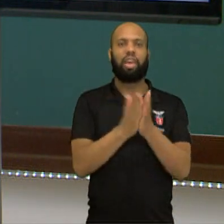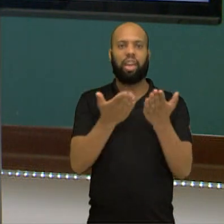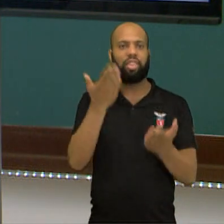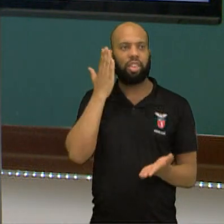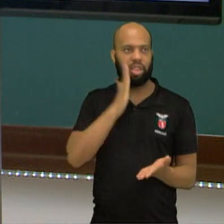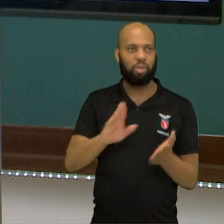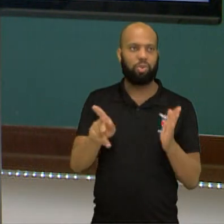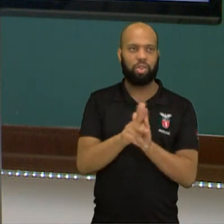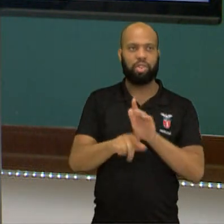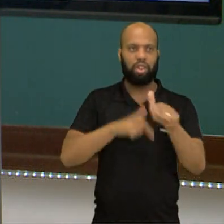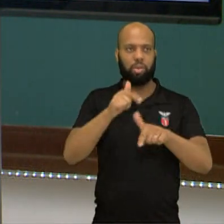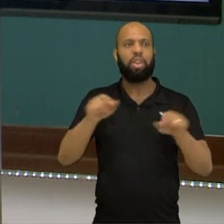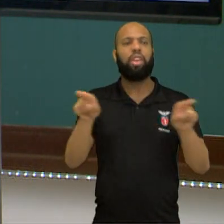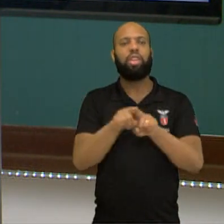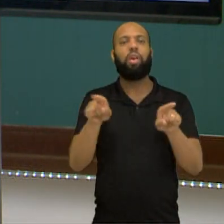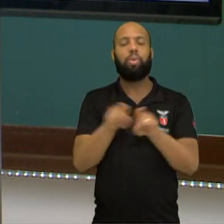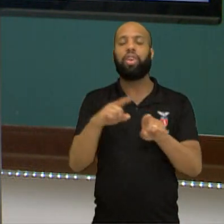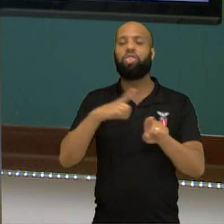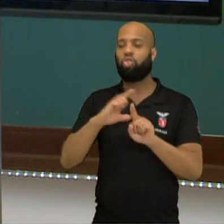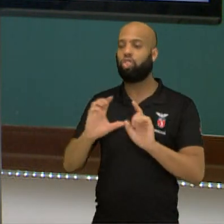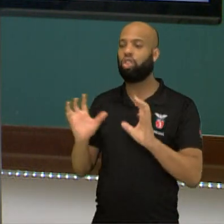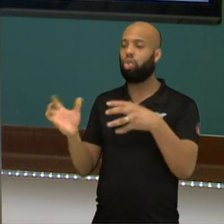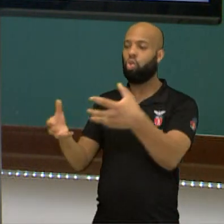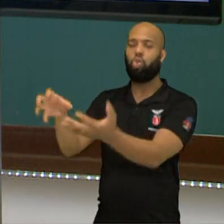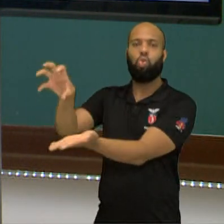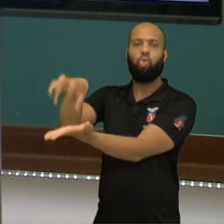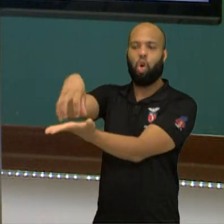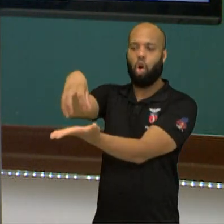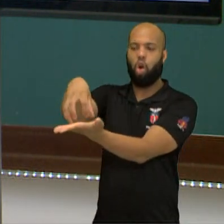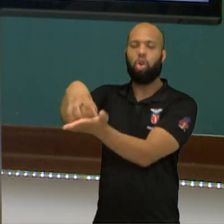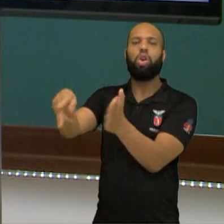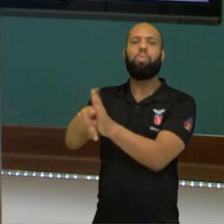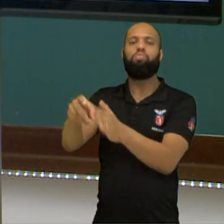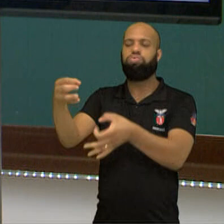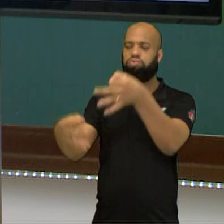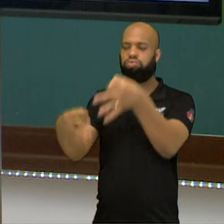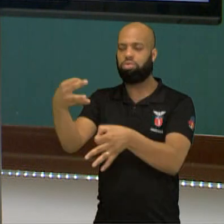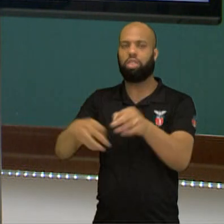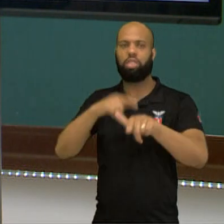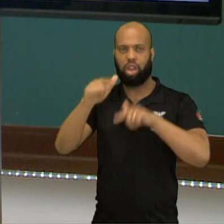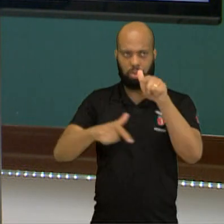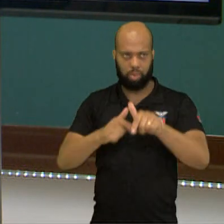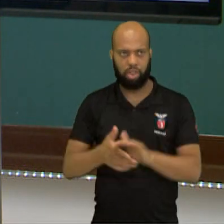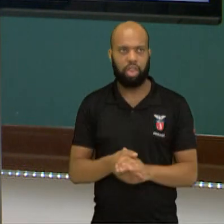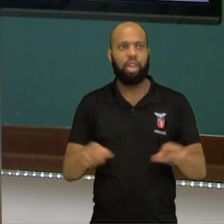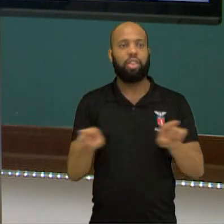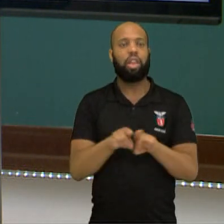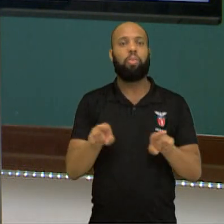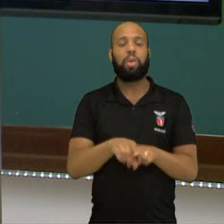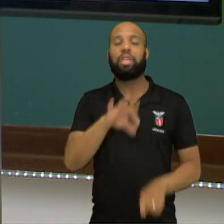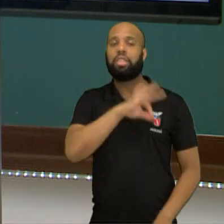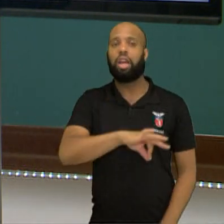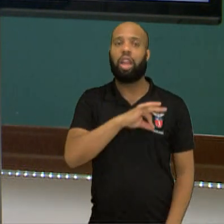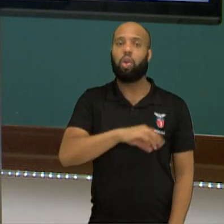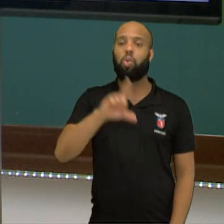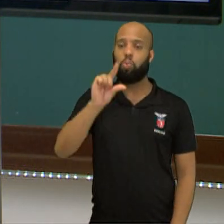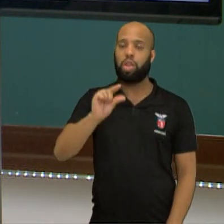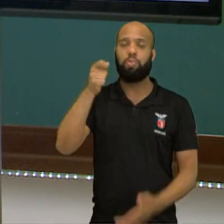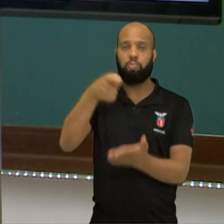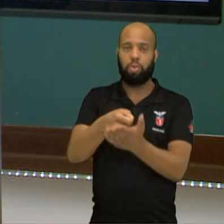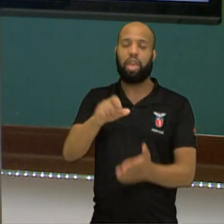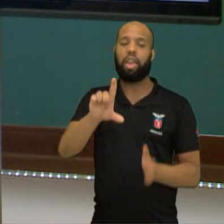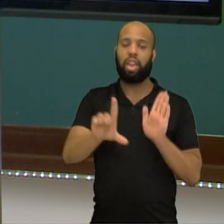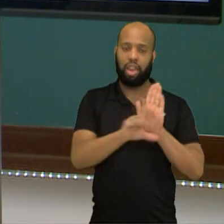da Justiça do Trabalho, para resolver questões envolvendo os trabalhadores, a definição do salário mínimo por lei,